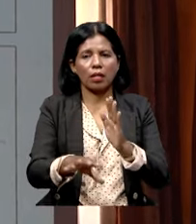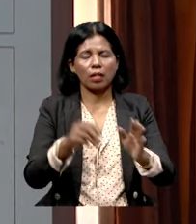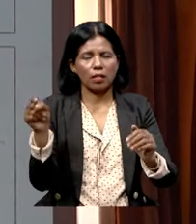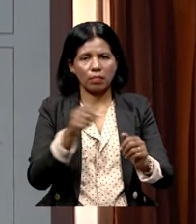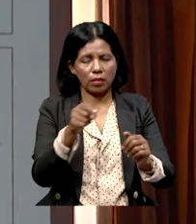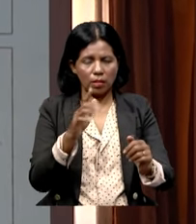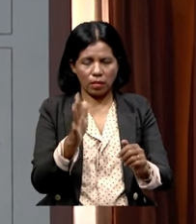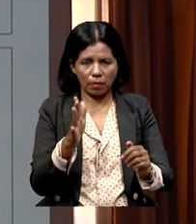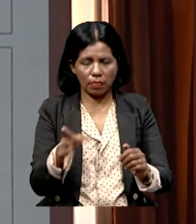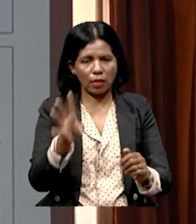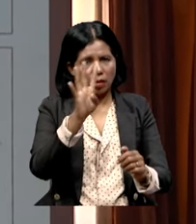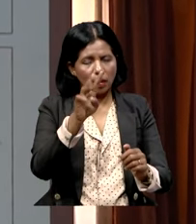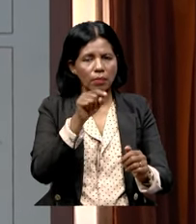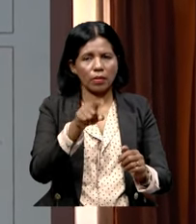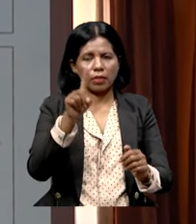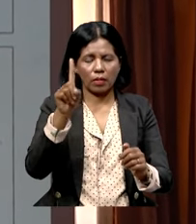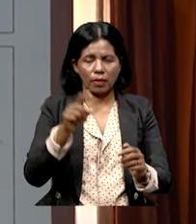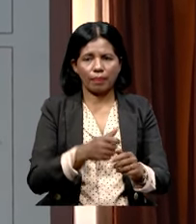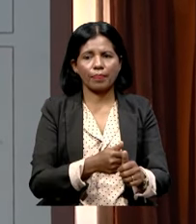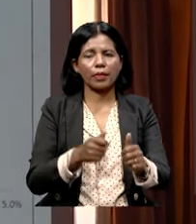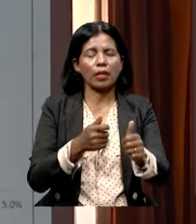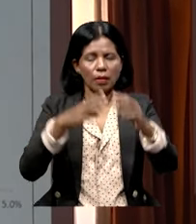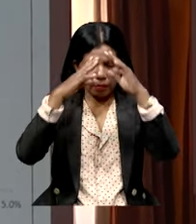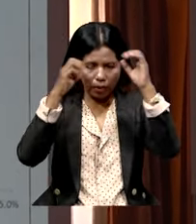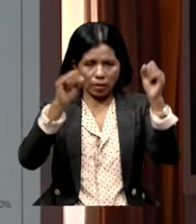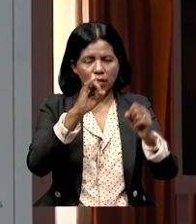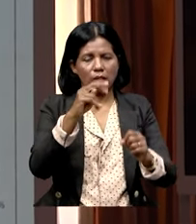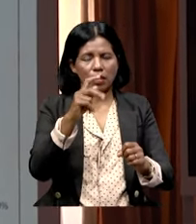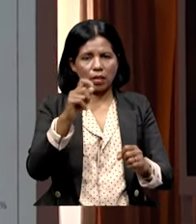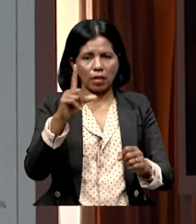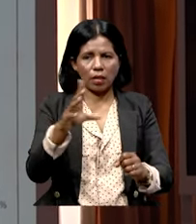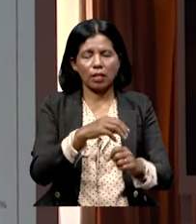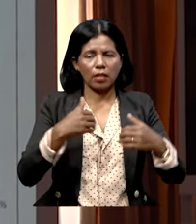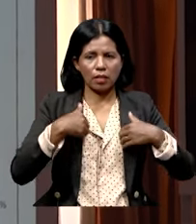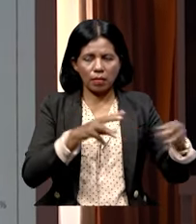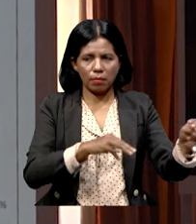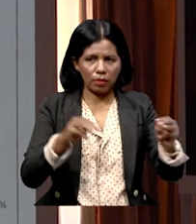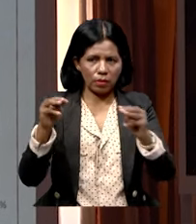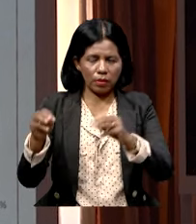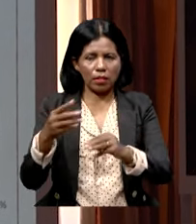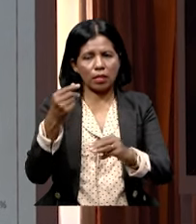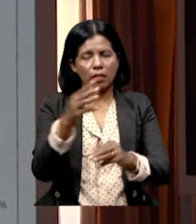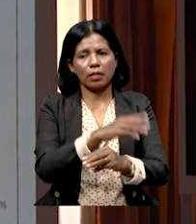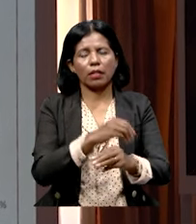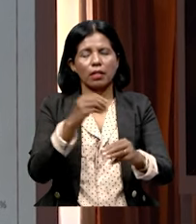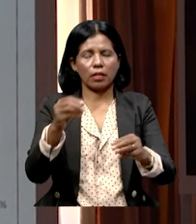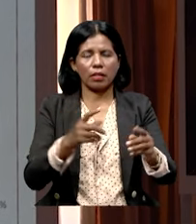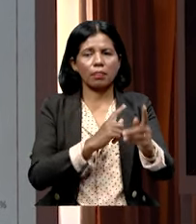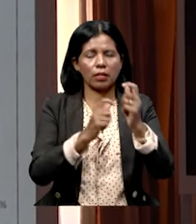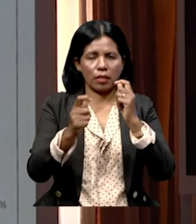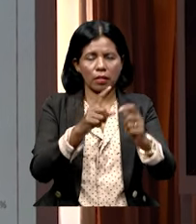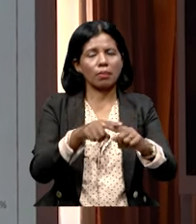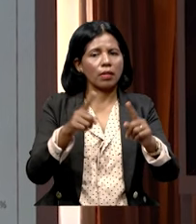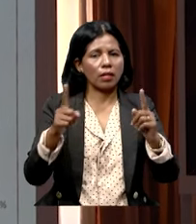cento limanulo resinhat ponto ida. Tir presidente Inetel IP e a mudança inflação no ituan e a preço para transporte, mas